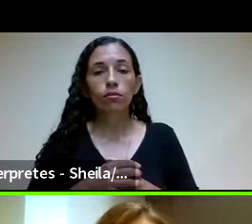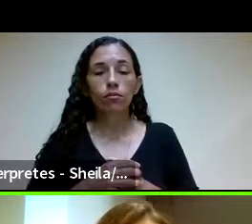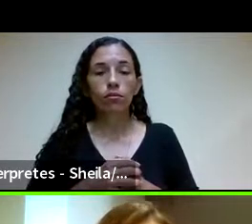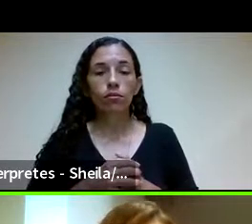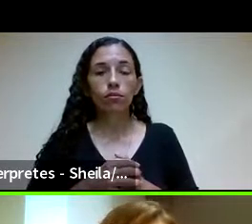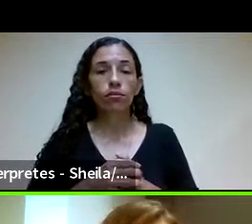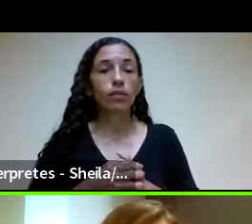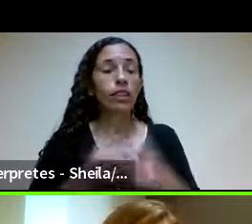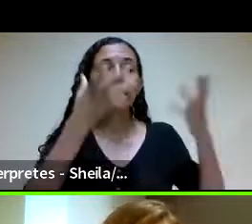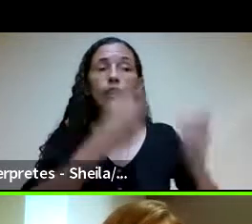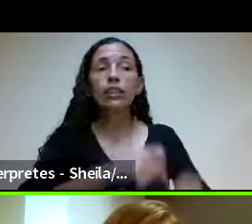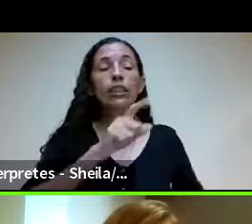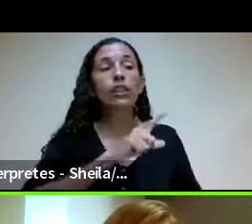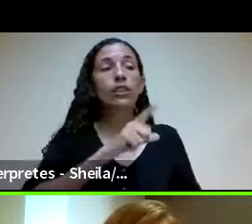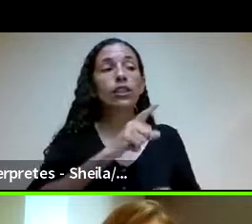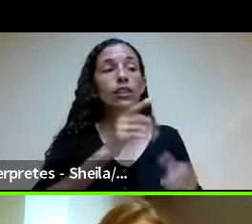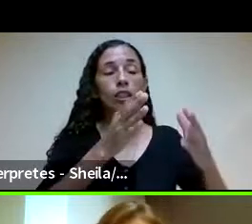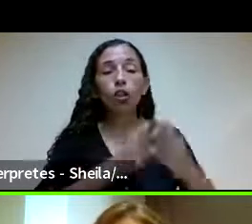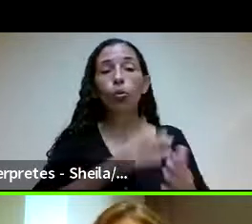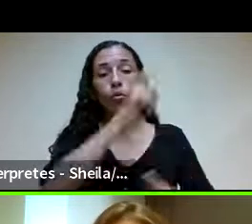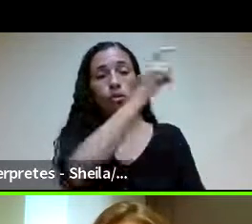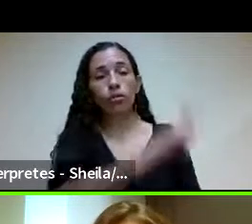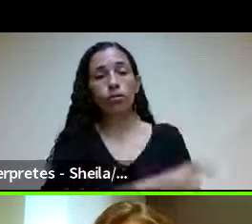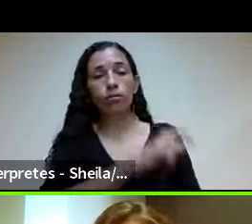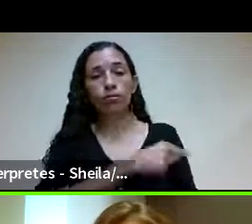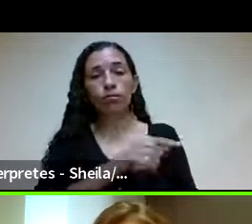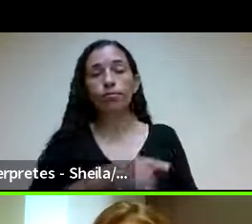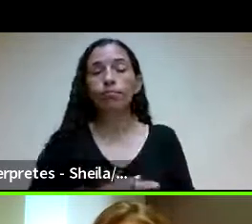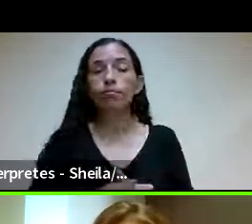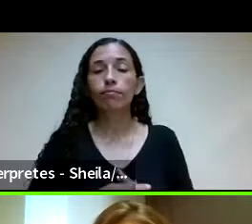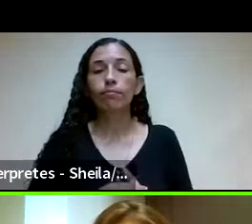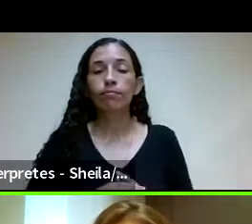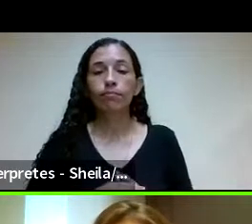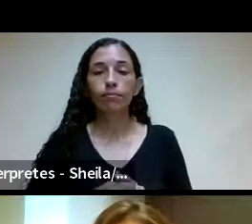pedido. Este é o breve relatório, senhor presidente.